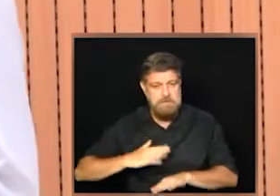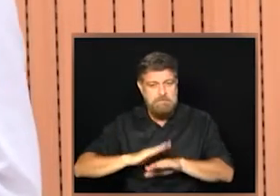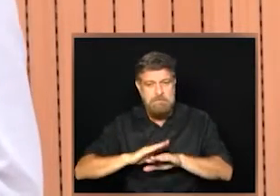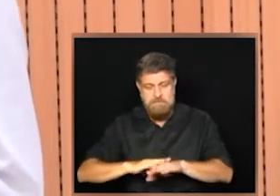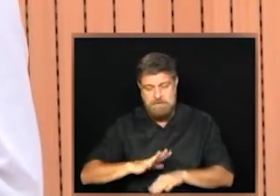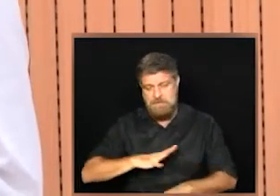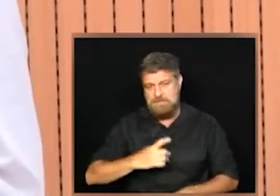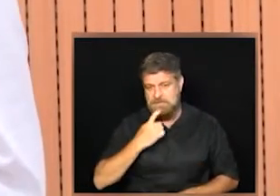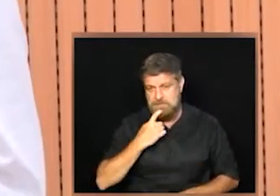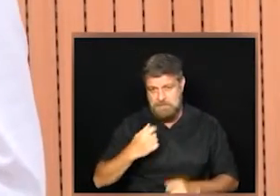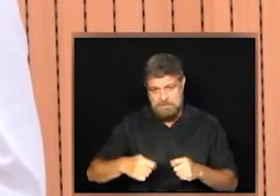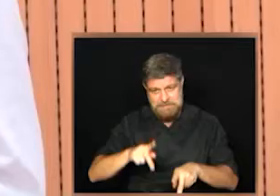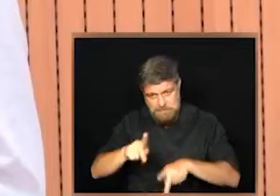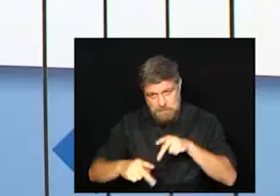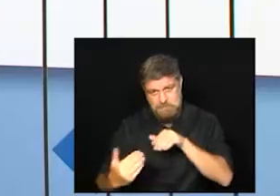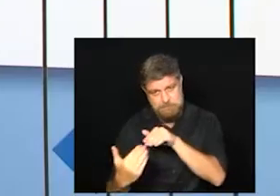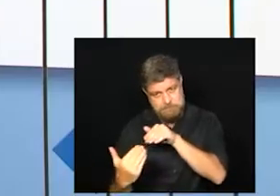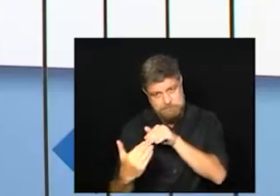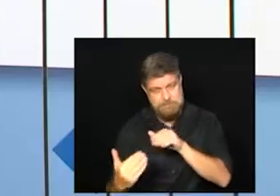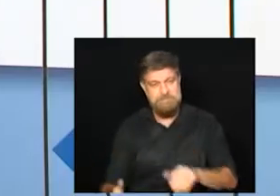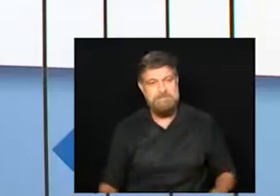cidade espera de nós, que é trabalhar.